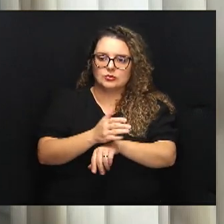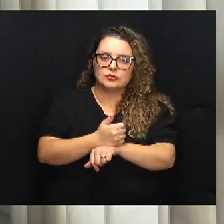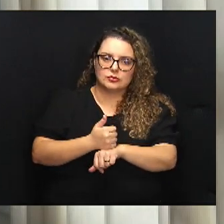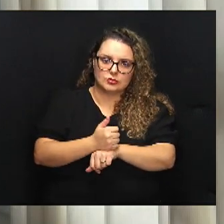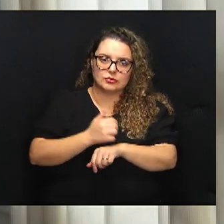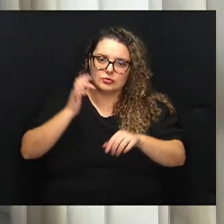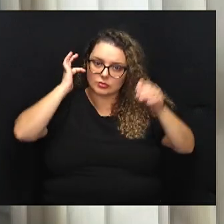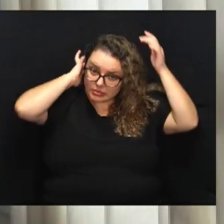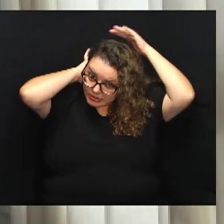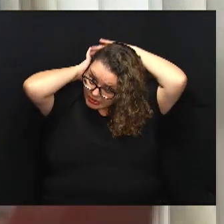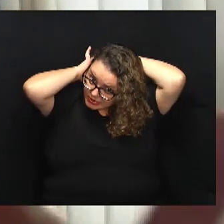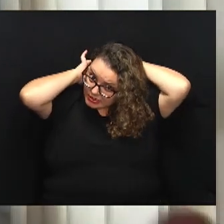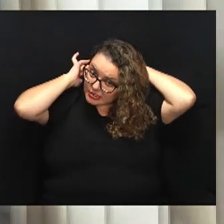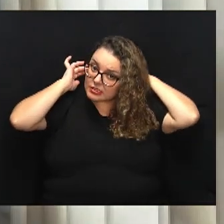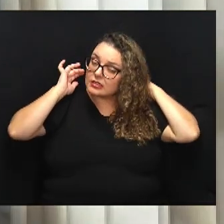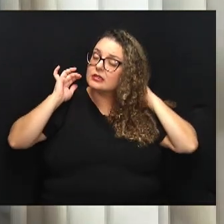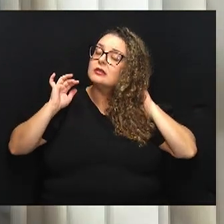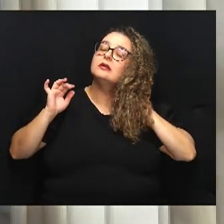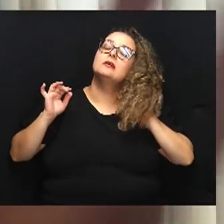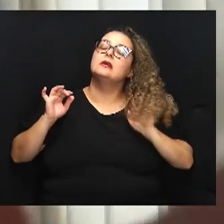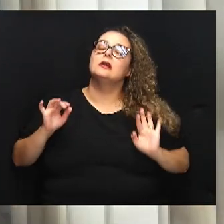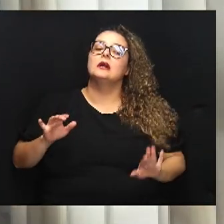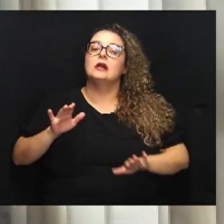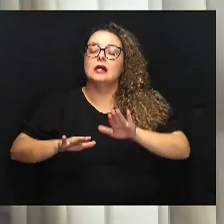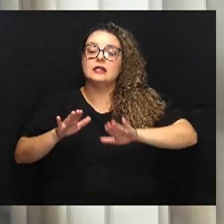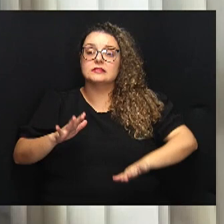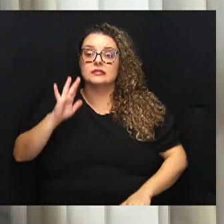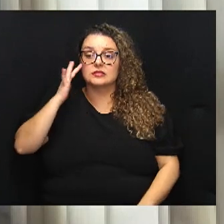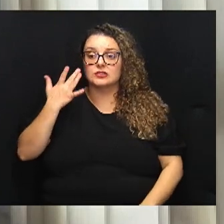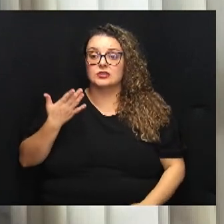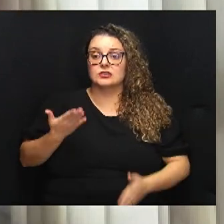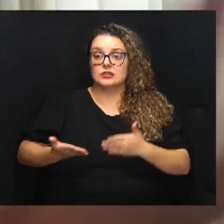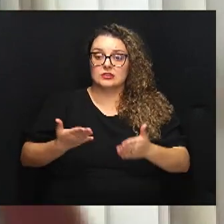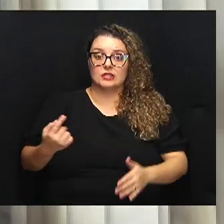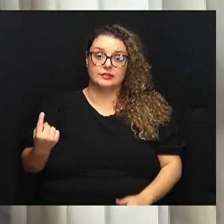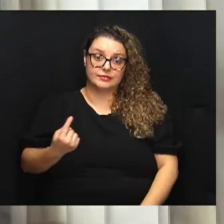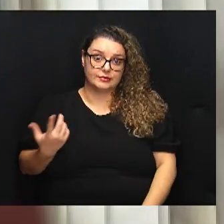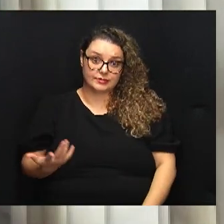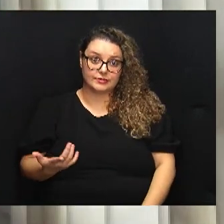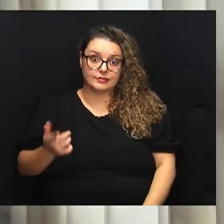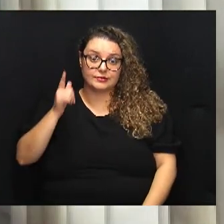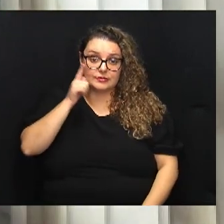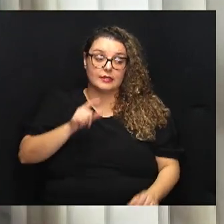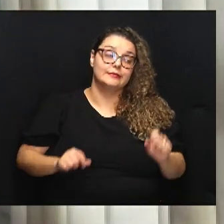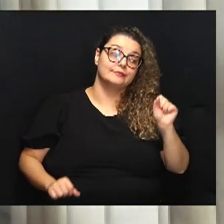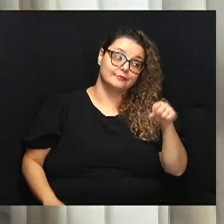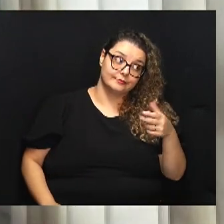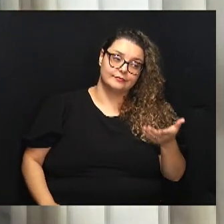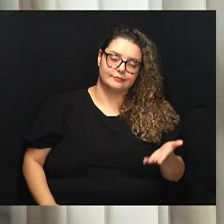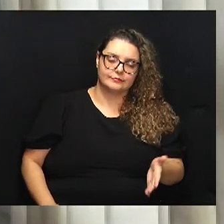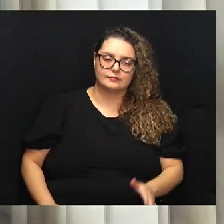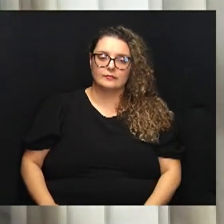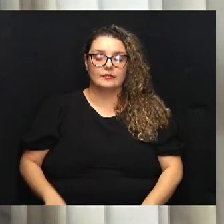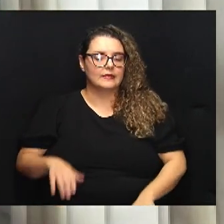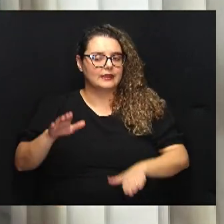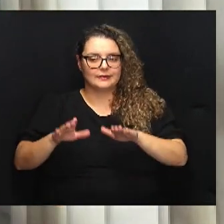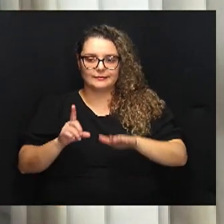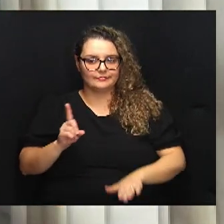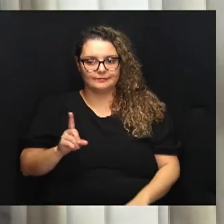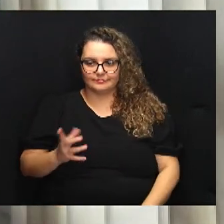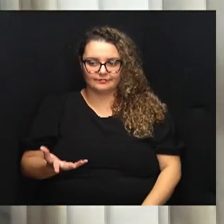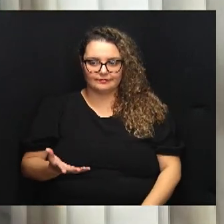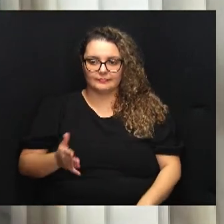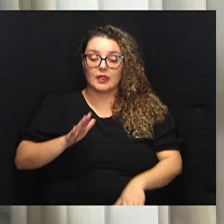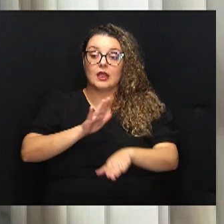Gabriel. Muitas vezes a gente acha que a gente pode lidar com coisas sozinhos, que nós vamos dar conta, e nem sempre é assim. A ajuda